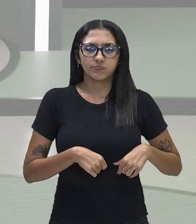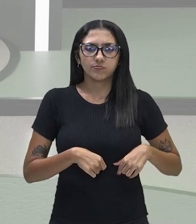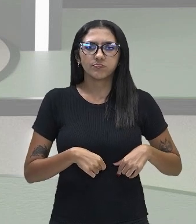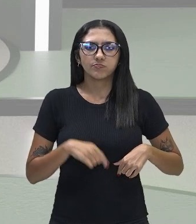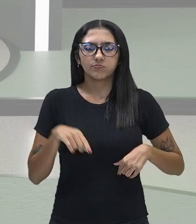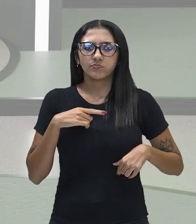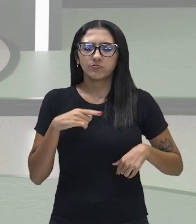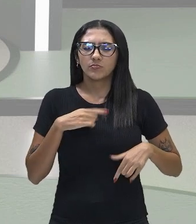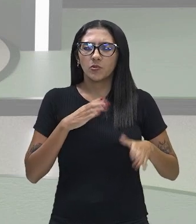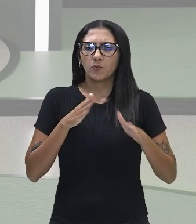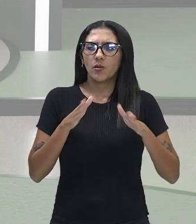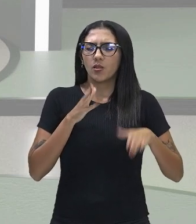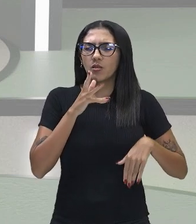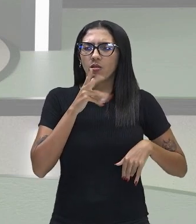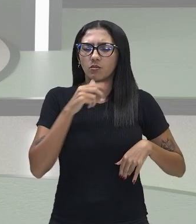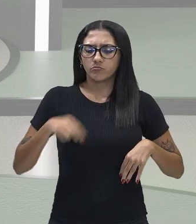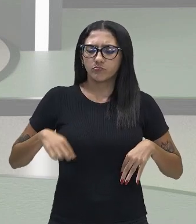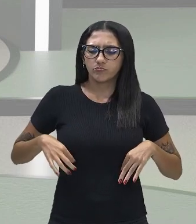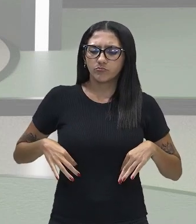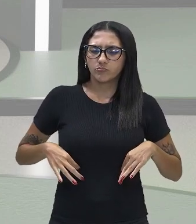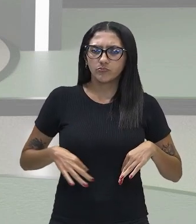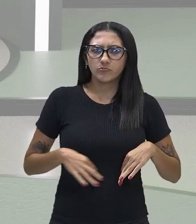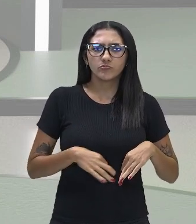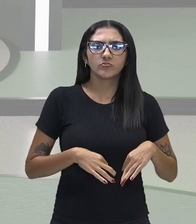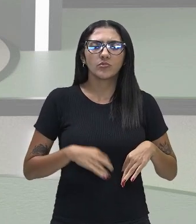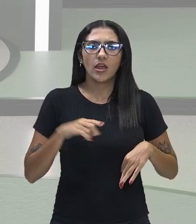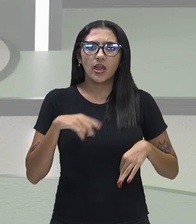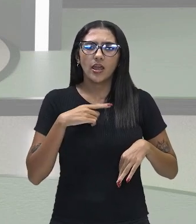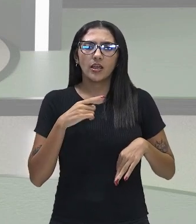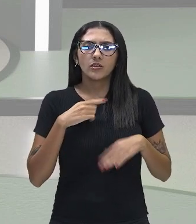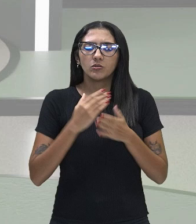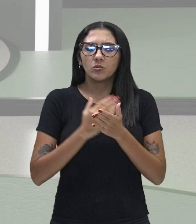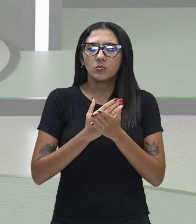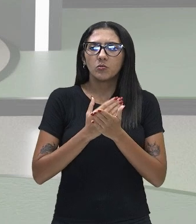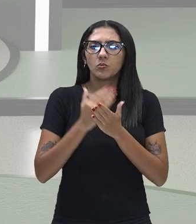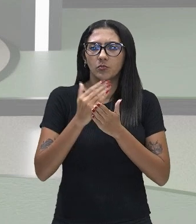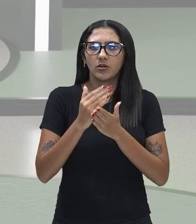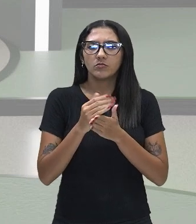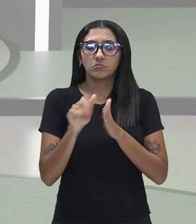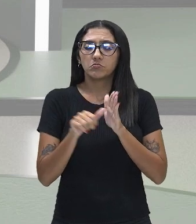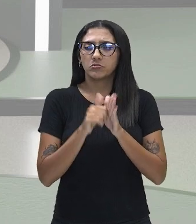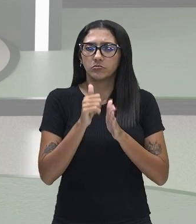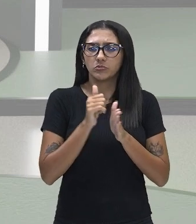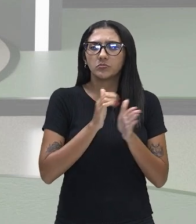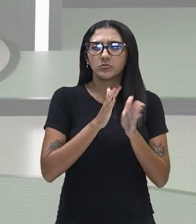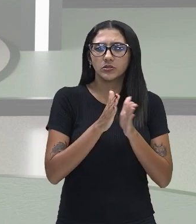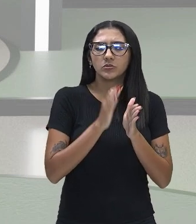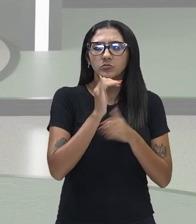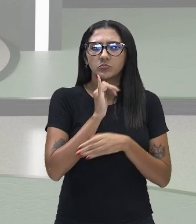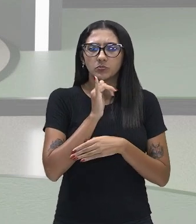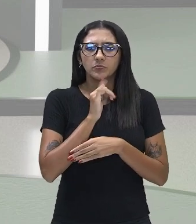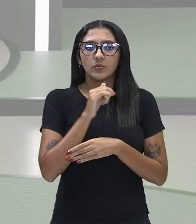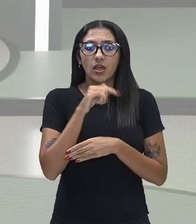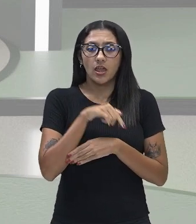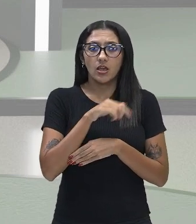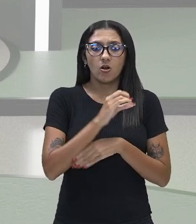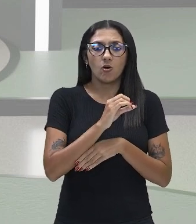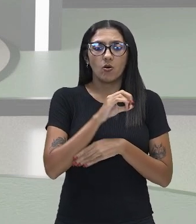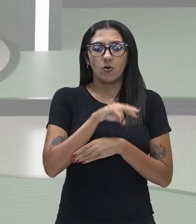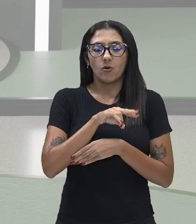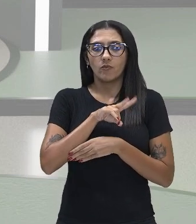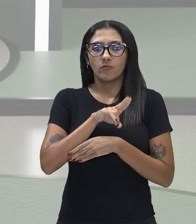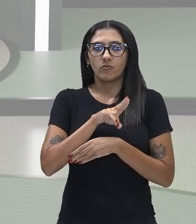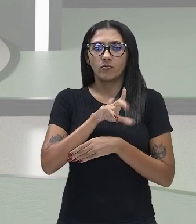menstrual. Inclusive, ele marca uma das suas fases, ou seja, a ovulação, ela